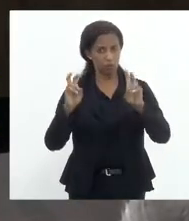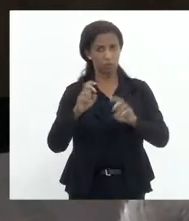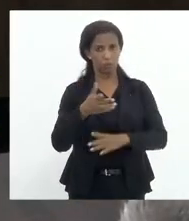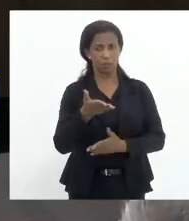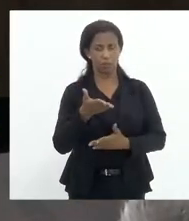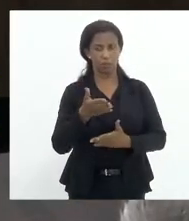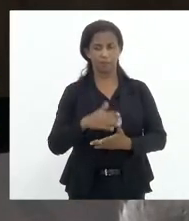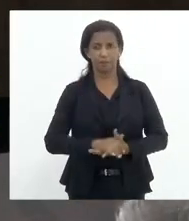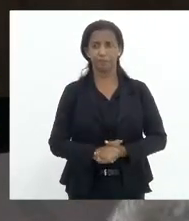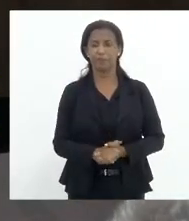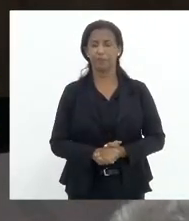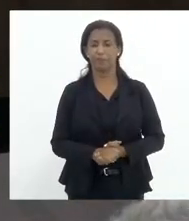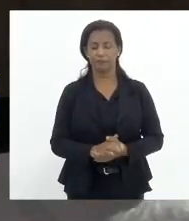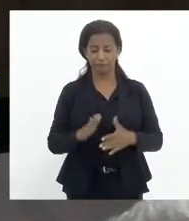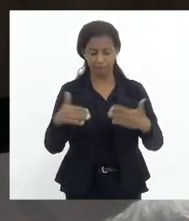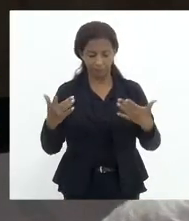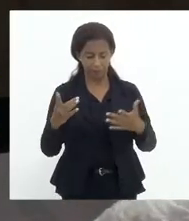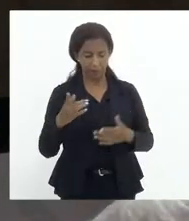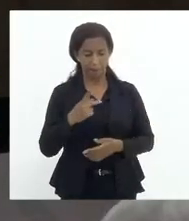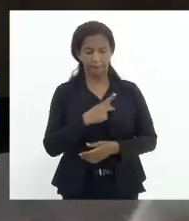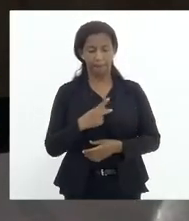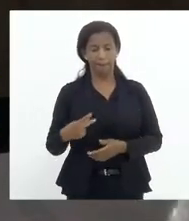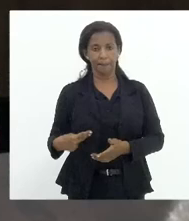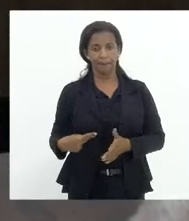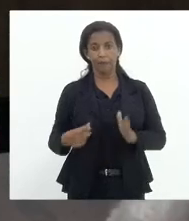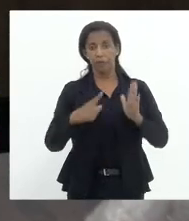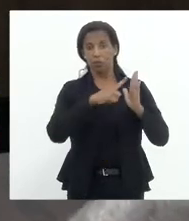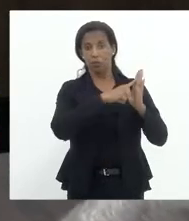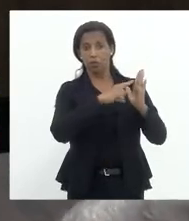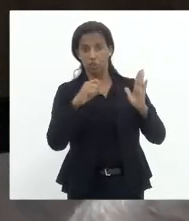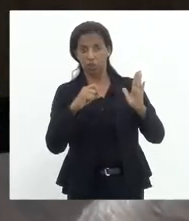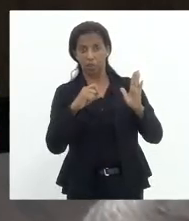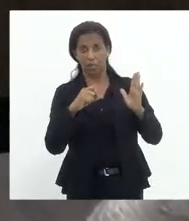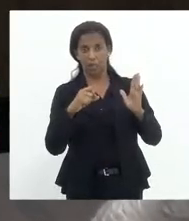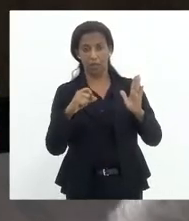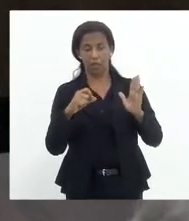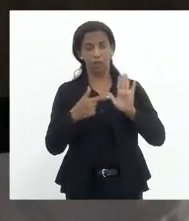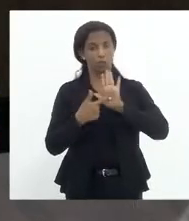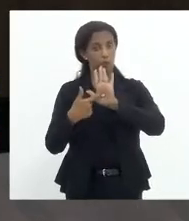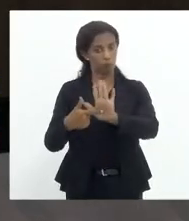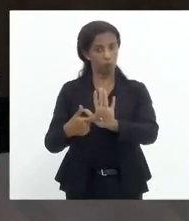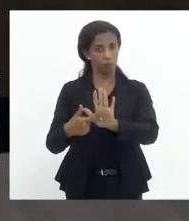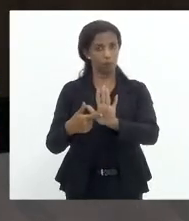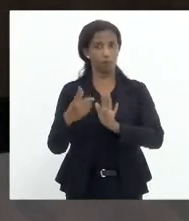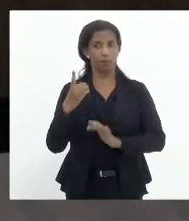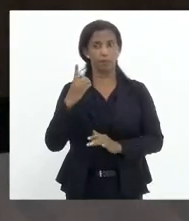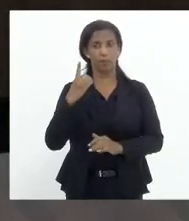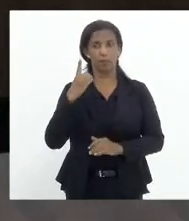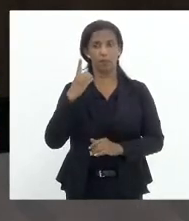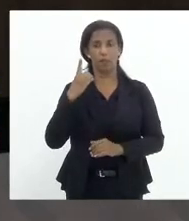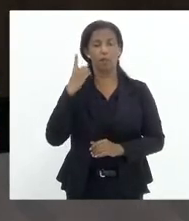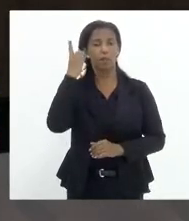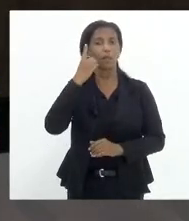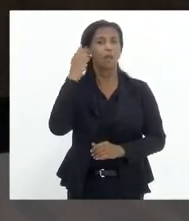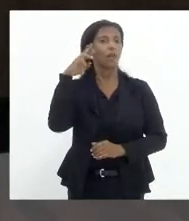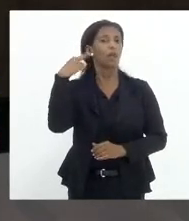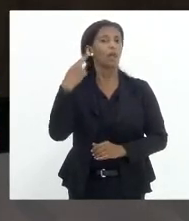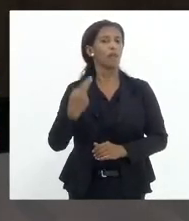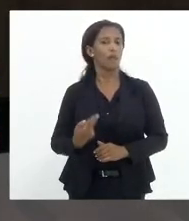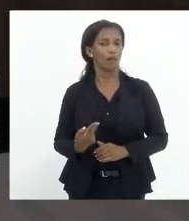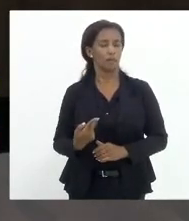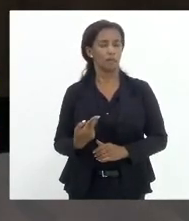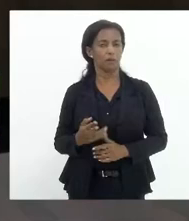Ok seu presidente o destaque apresentado pela deputada Renata uma Emenda do